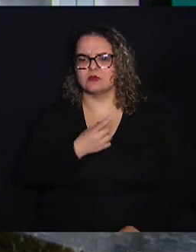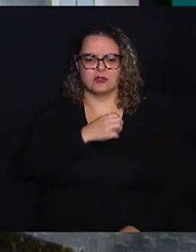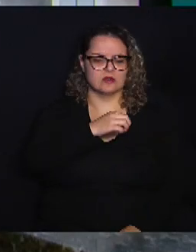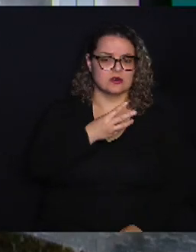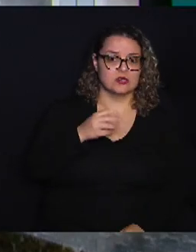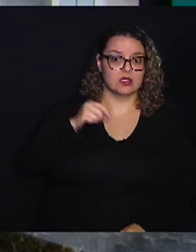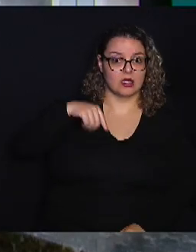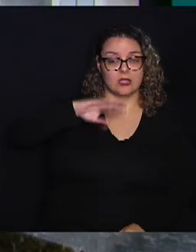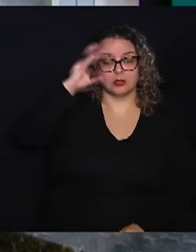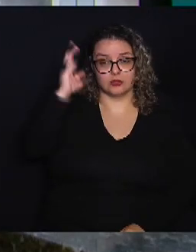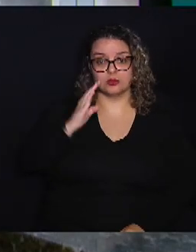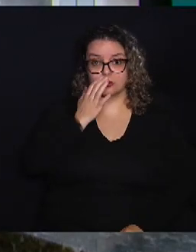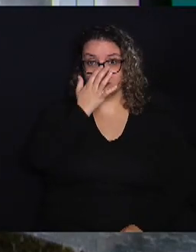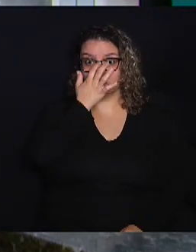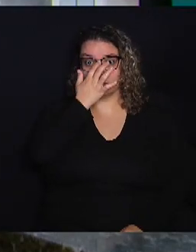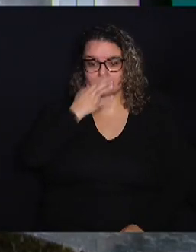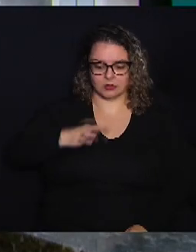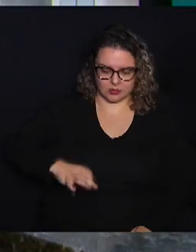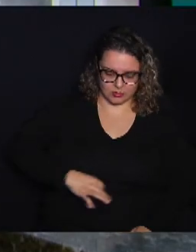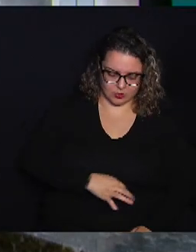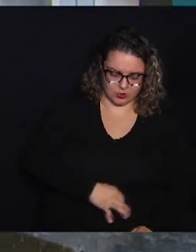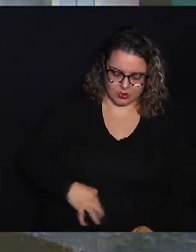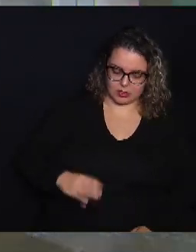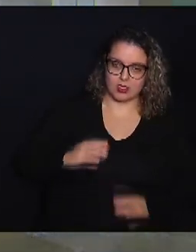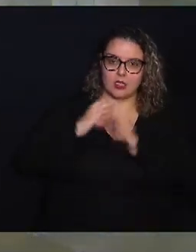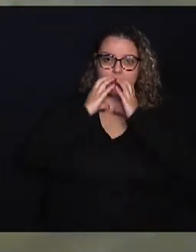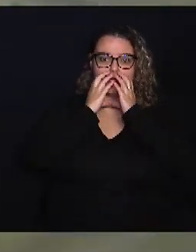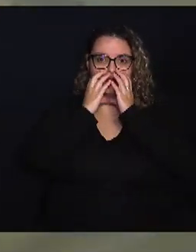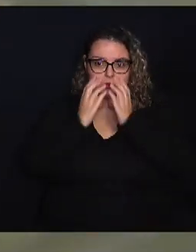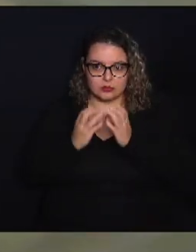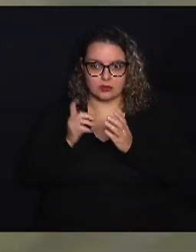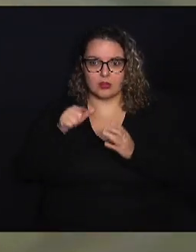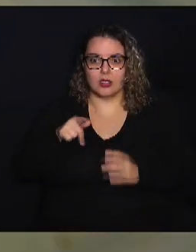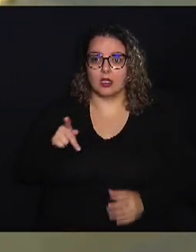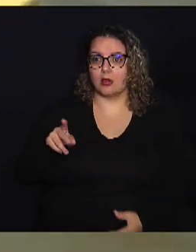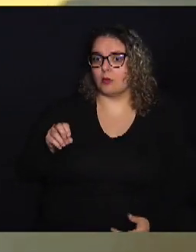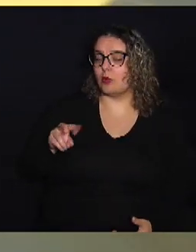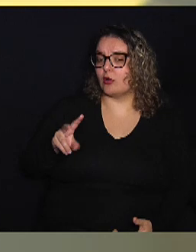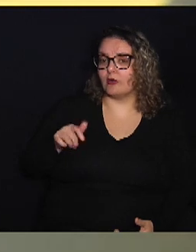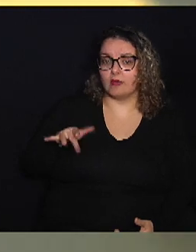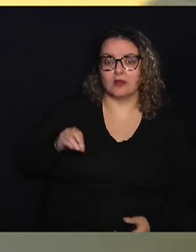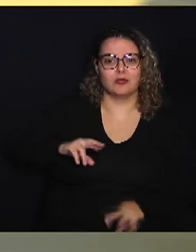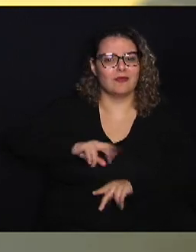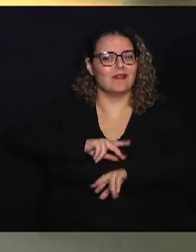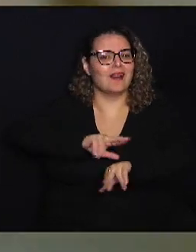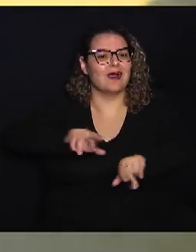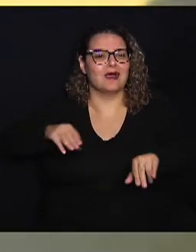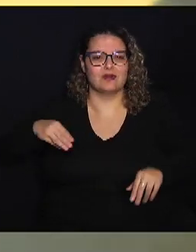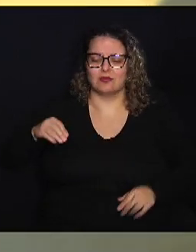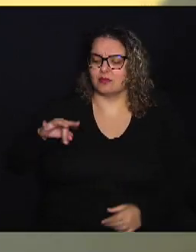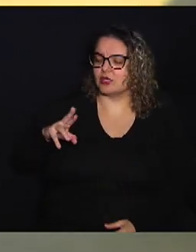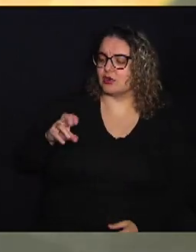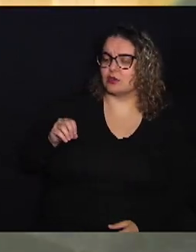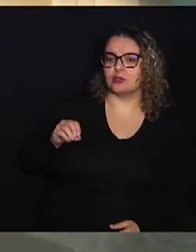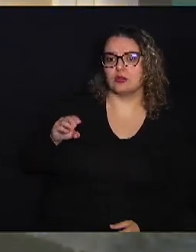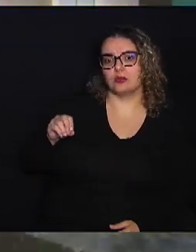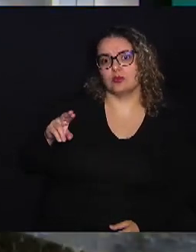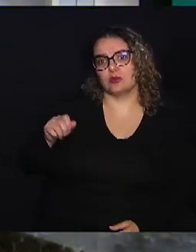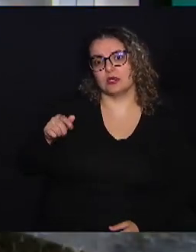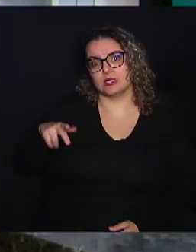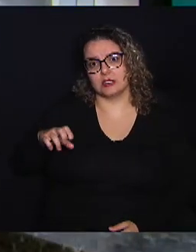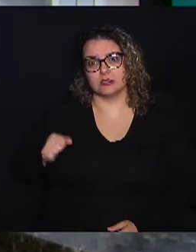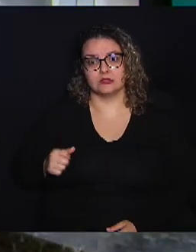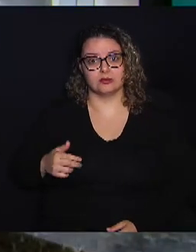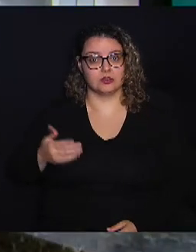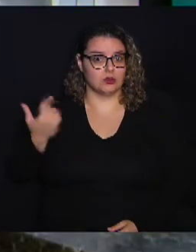de que o intestino da capivara ele é povoado por diversos micro-organismos. Os pesquisadores, né, os naturalistas na